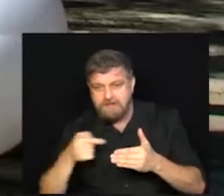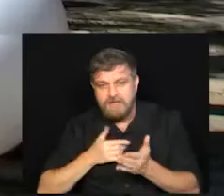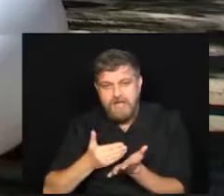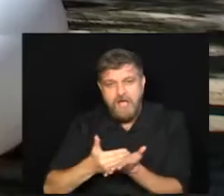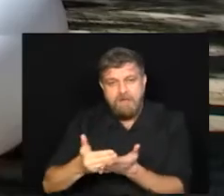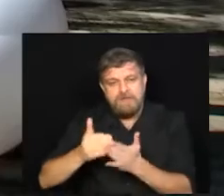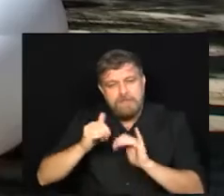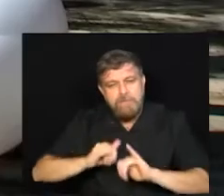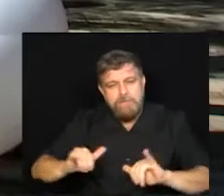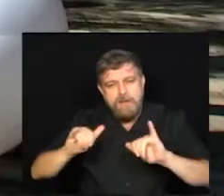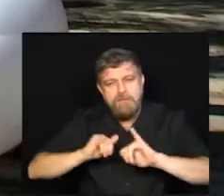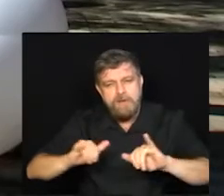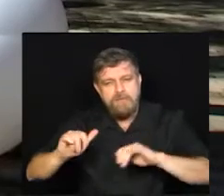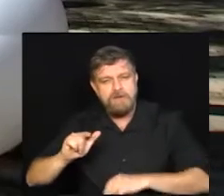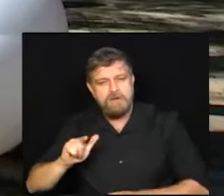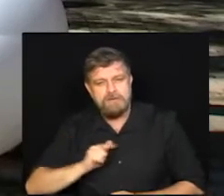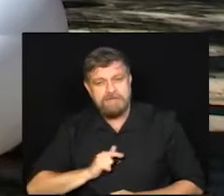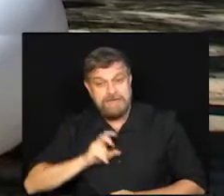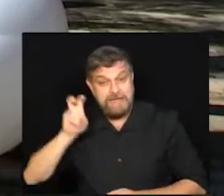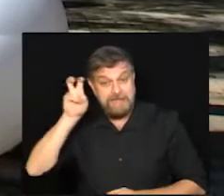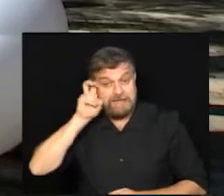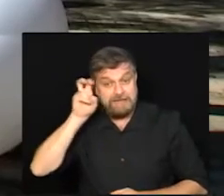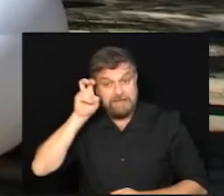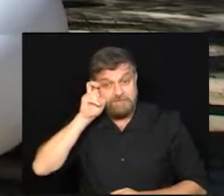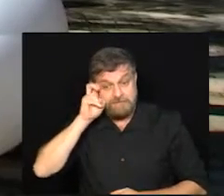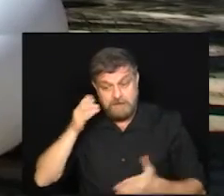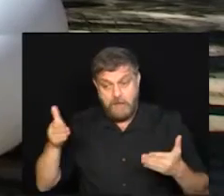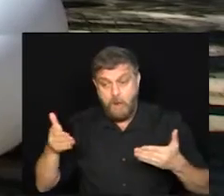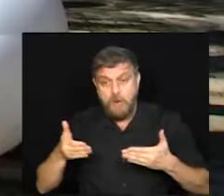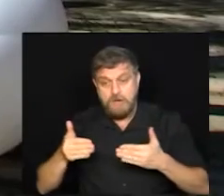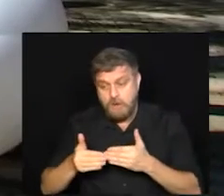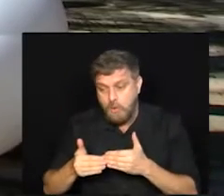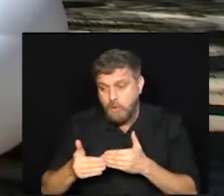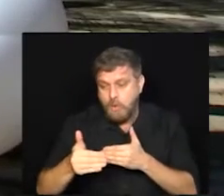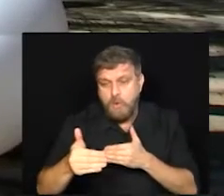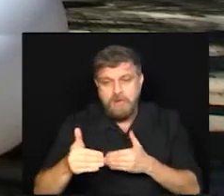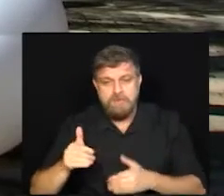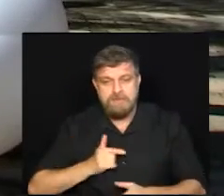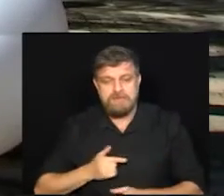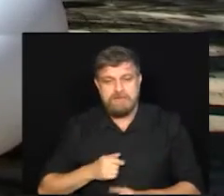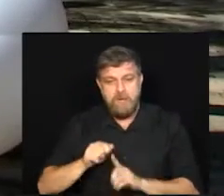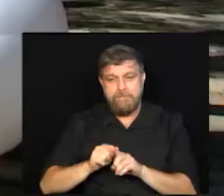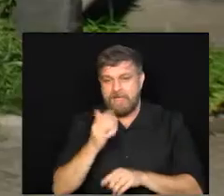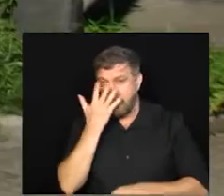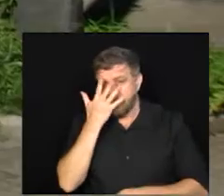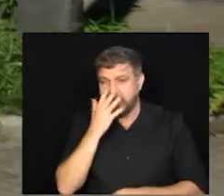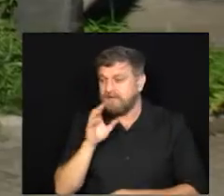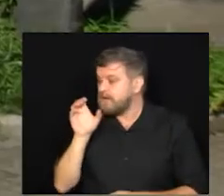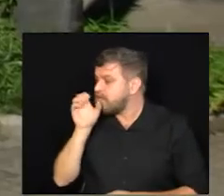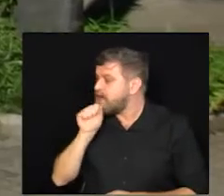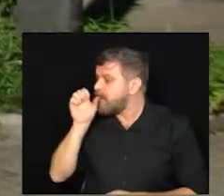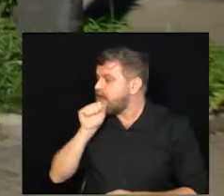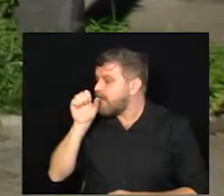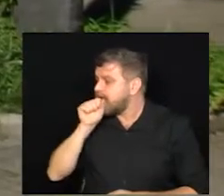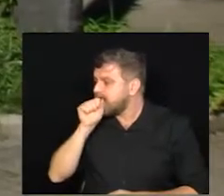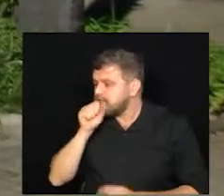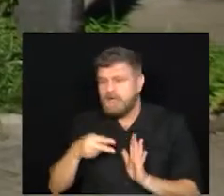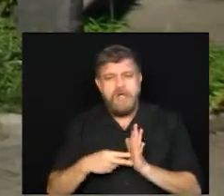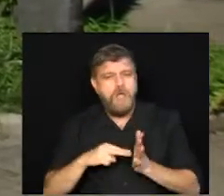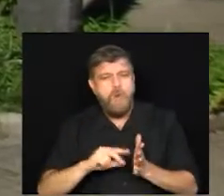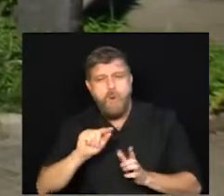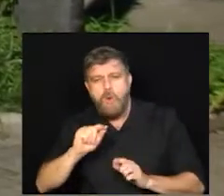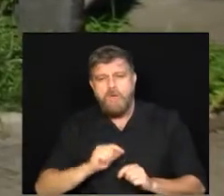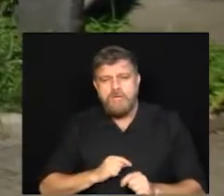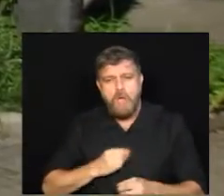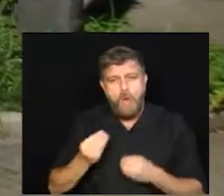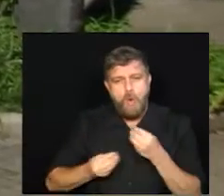começando nesta quinta-feira uma campanha aí do Fevereiro Laranja para mostrar o